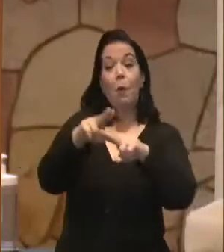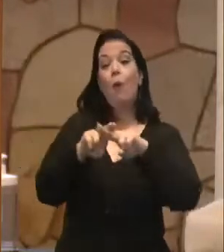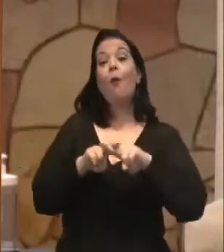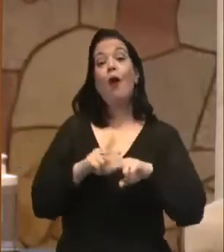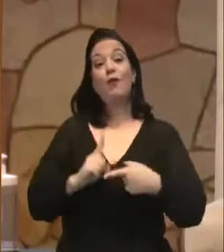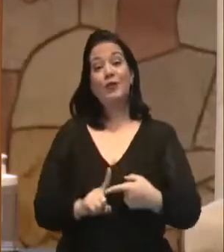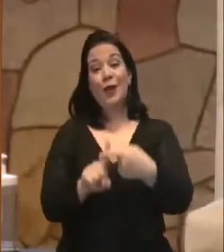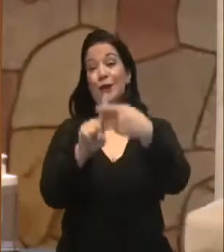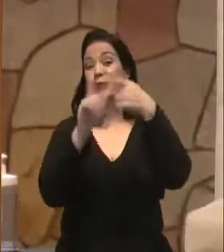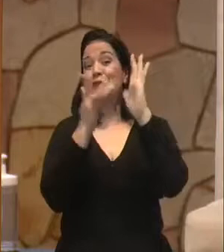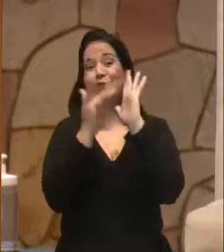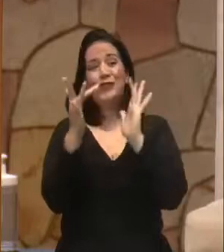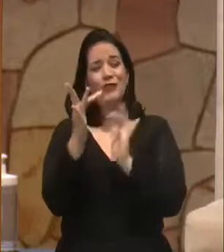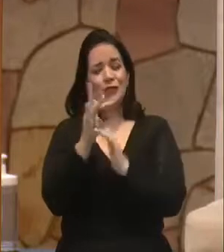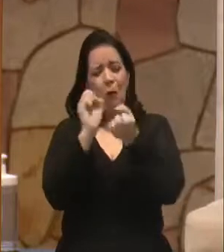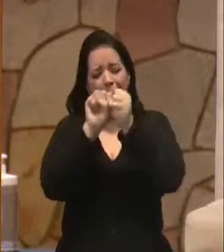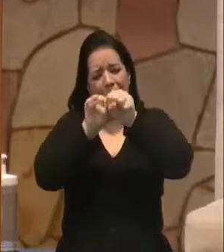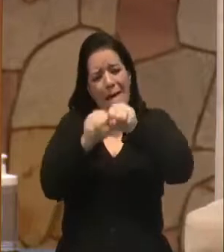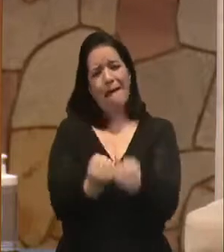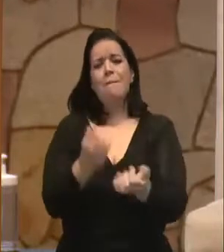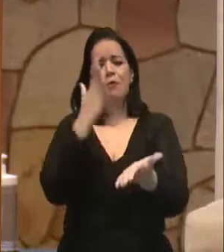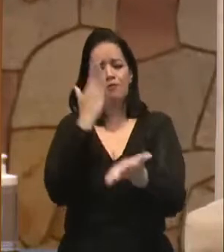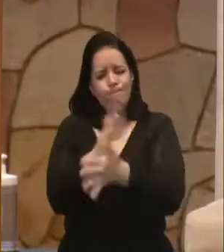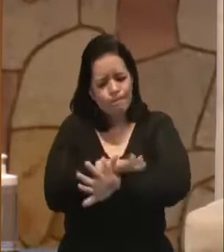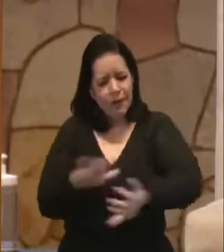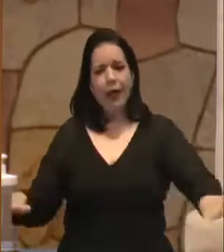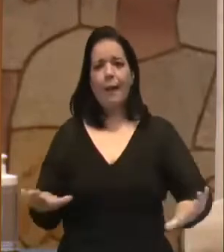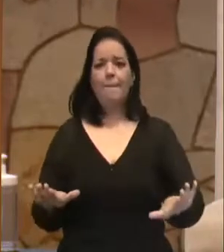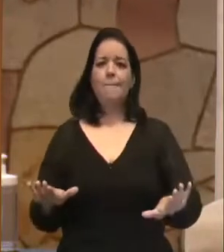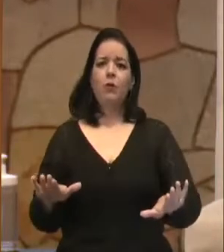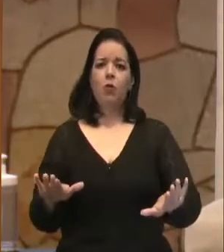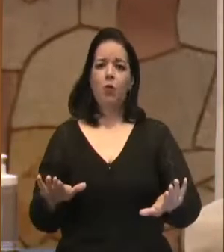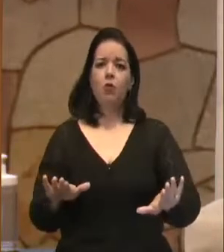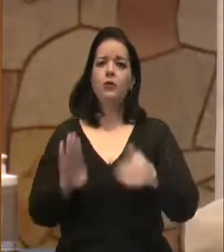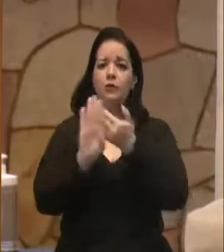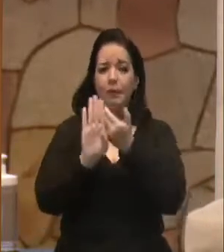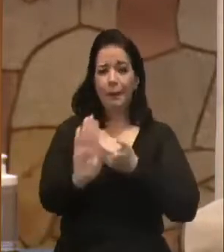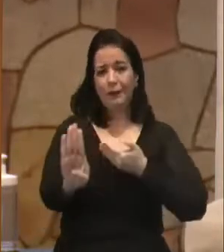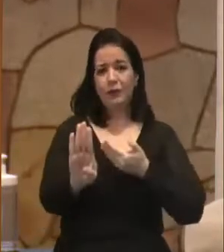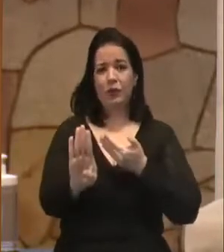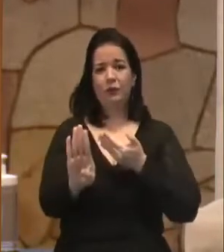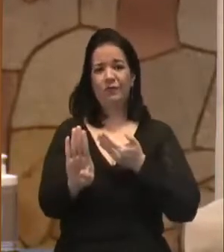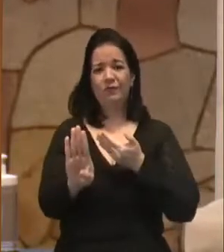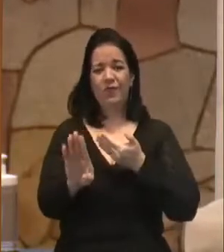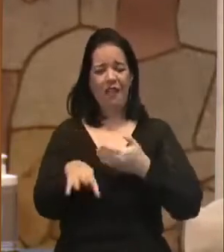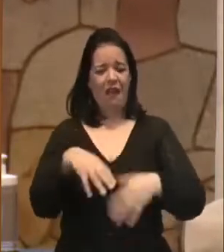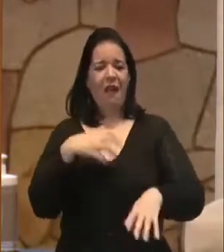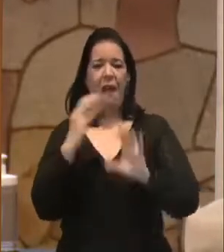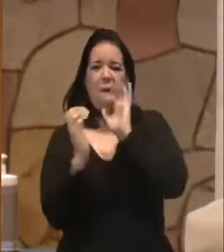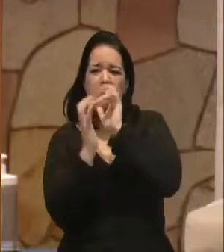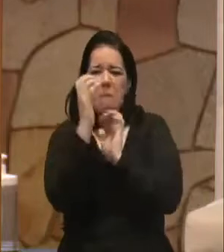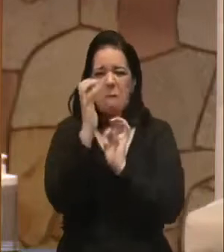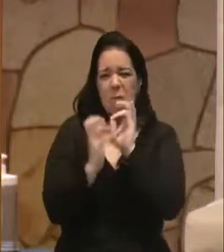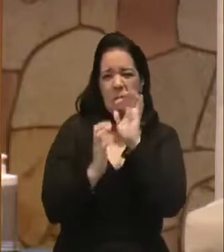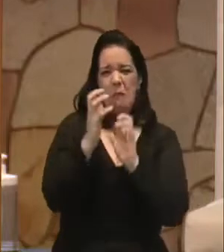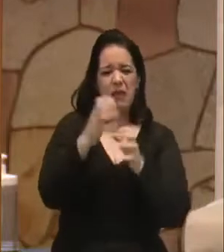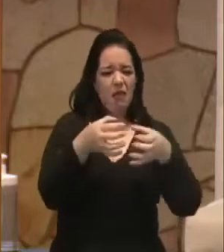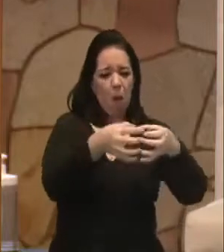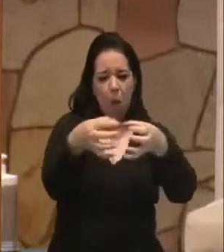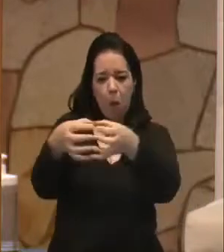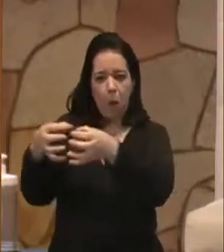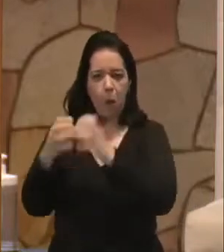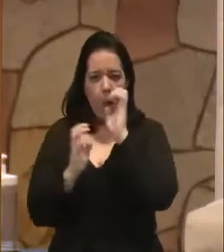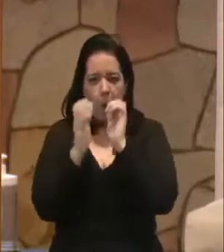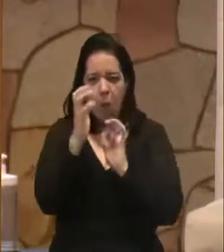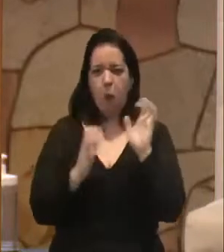Cristo quebrou tudo isso. Cristo levou a inimizade, Cristo levou as diferenças. Lá no capítulo 3, Paulo